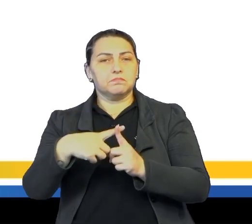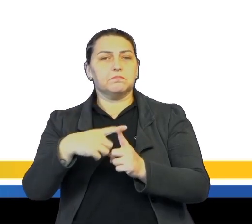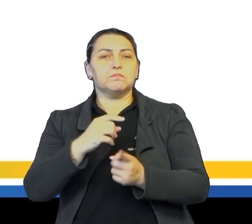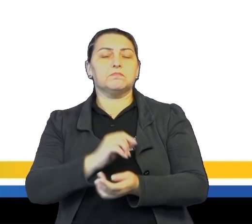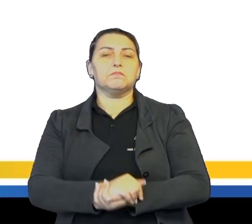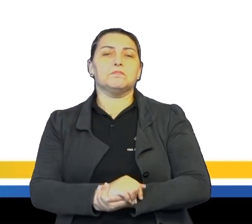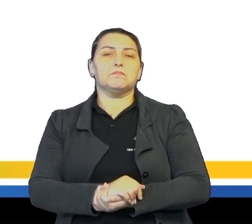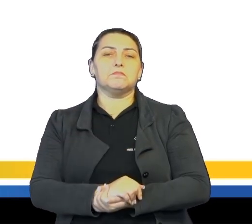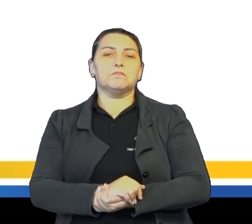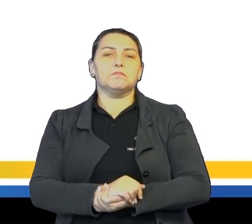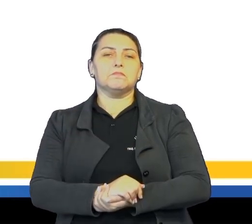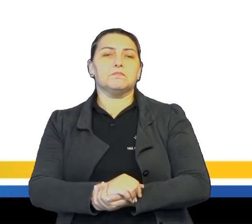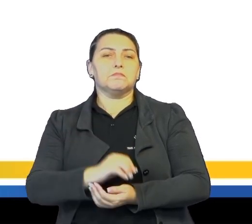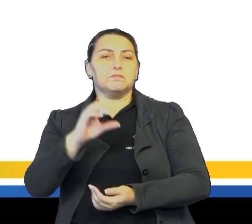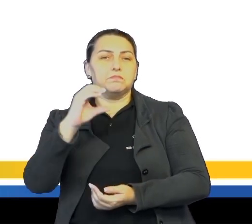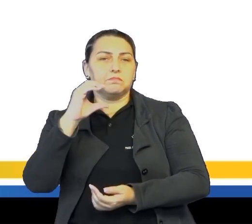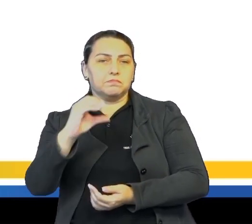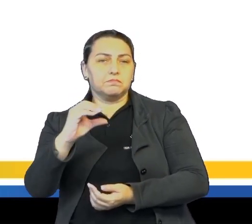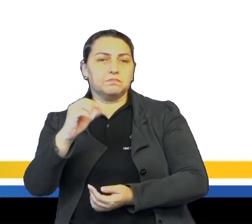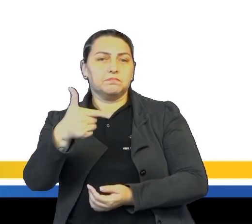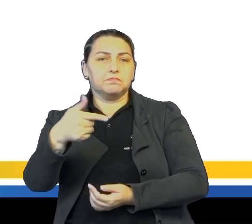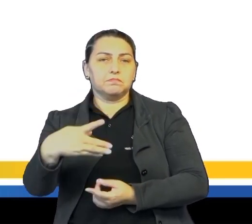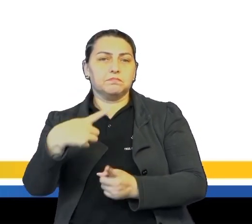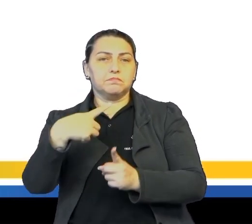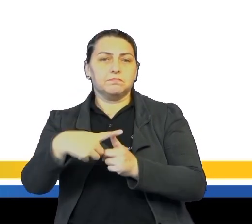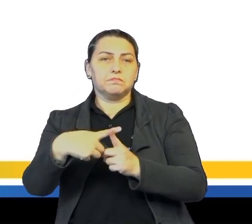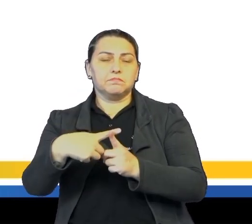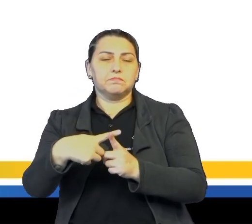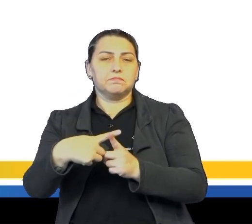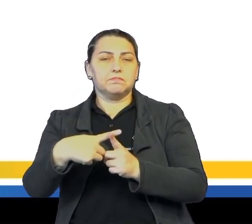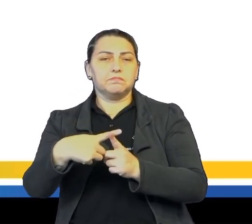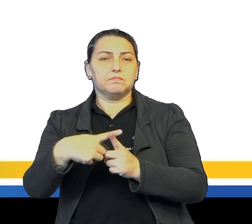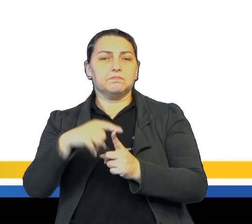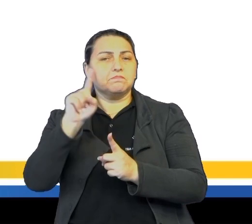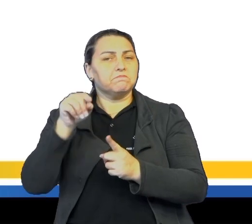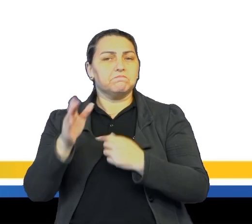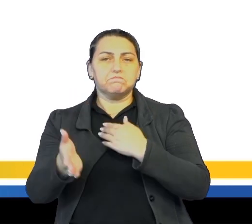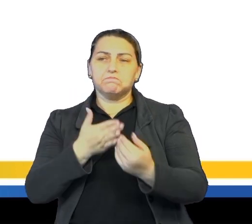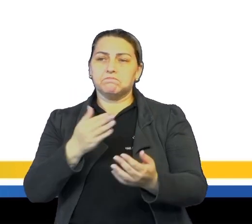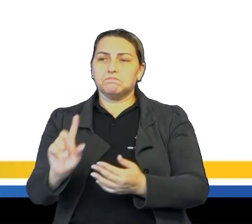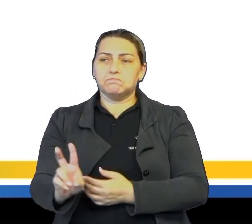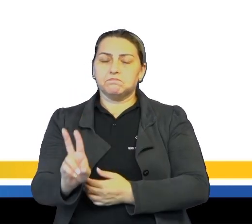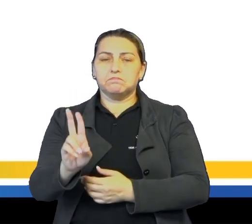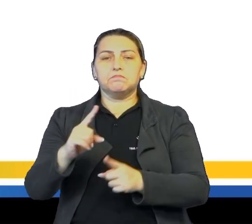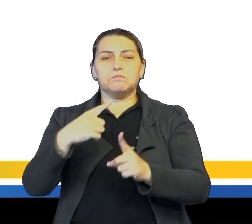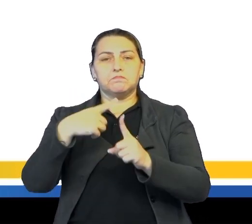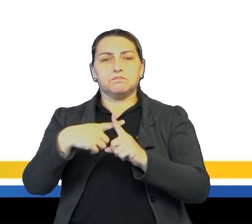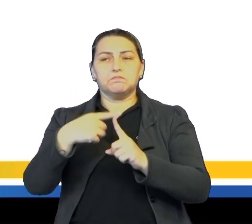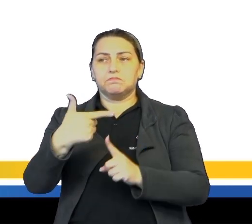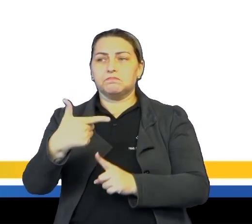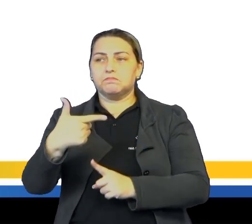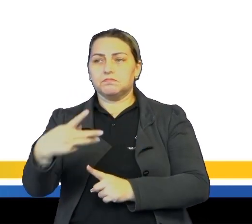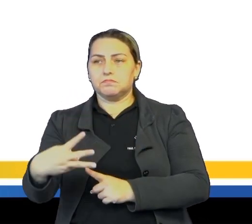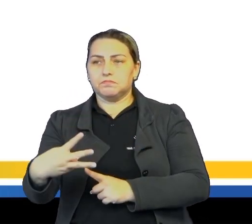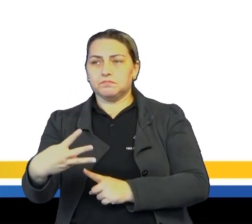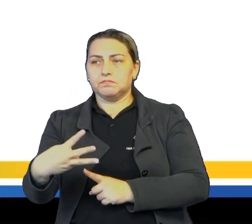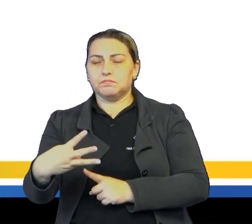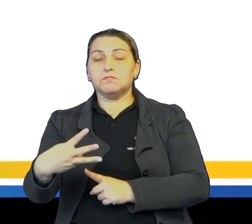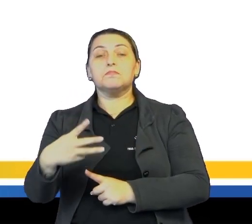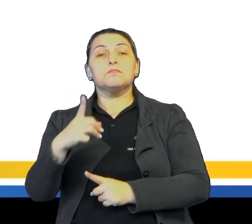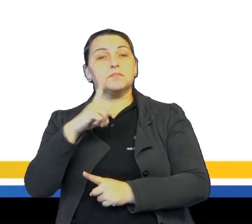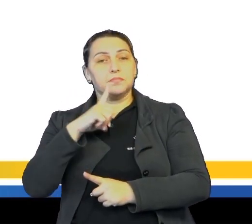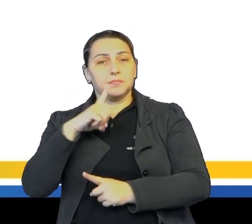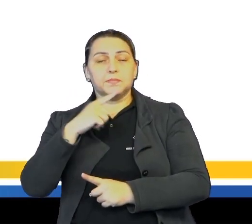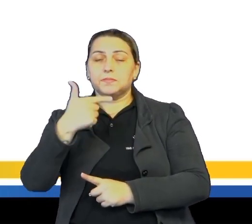algum valor na letra C nós temos 24 mais algum valor mais 23 e